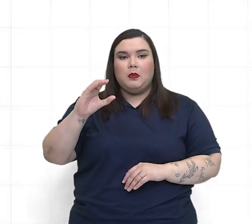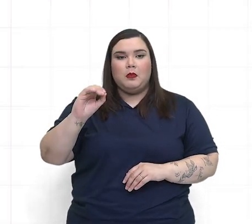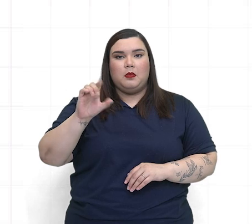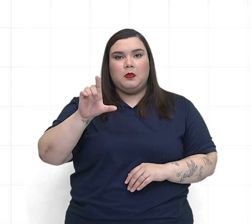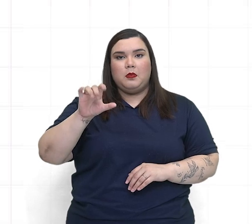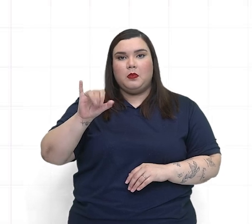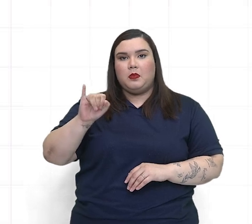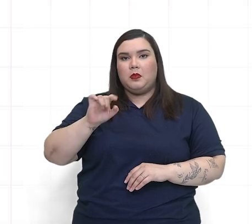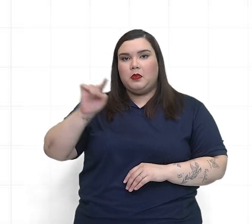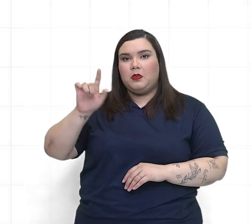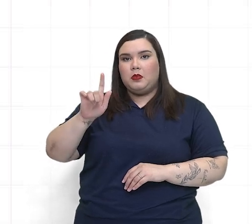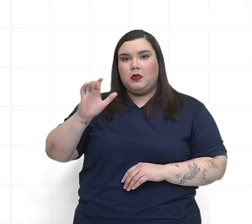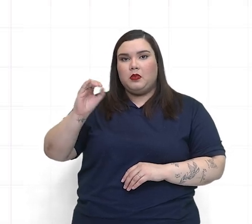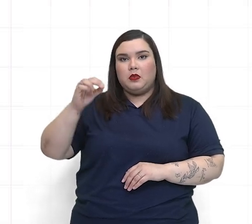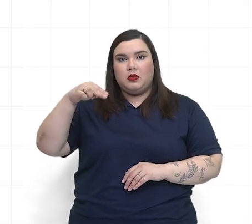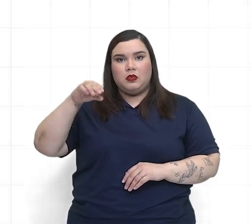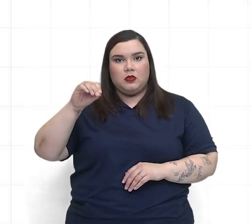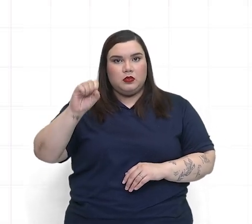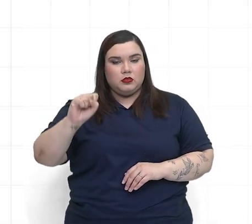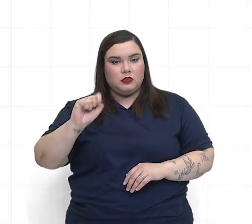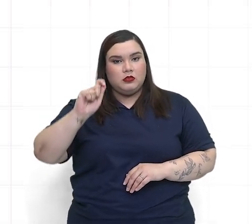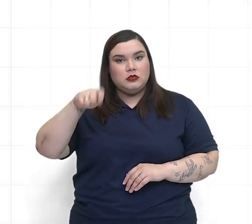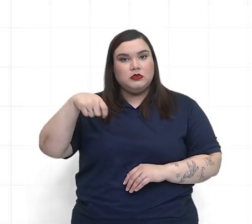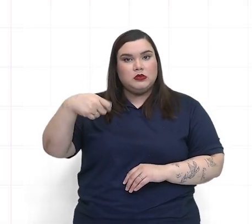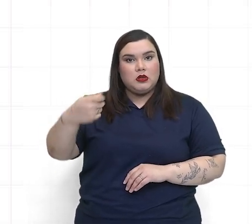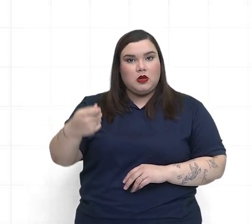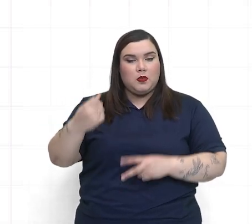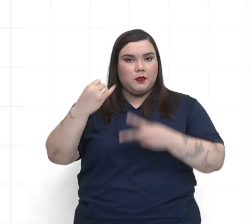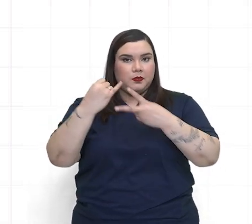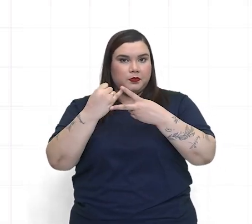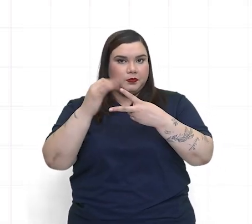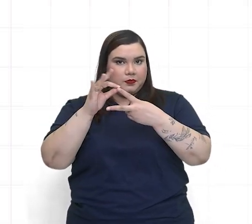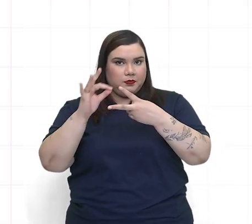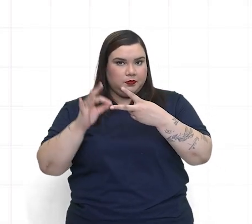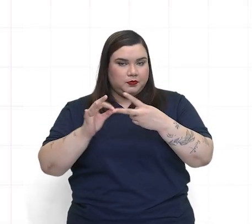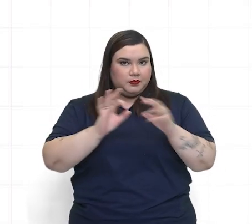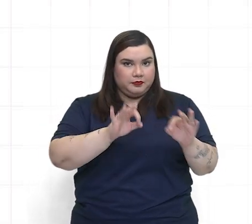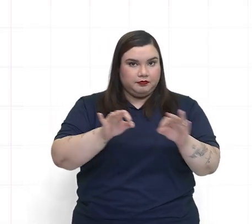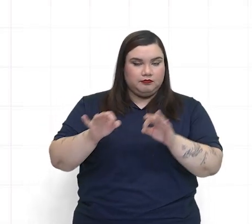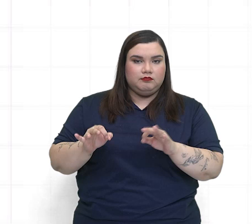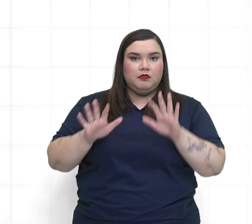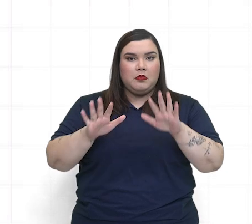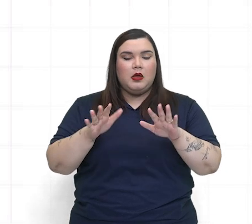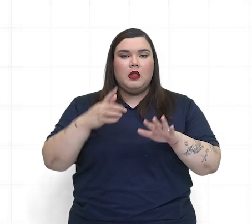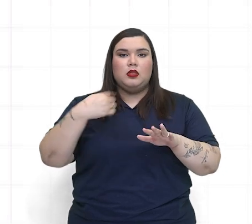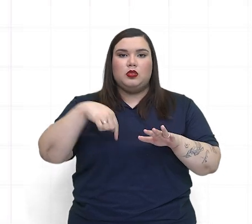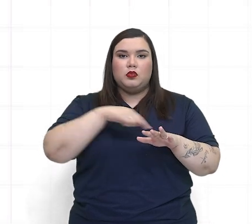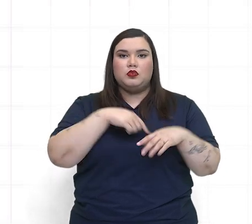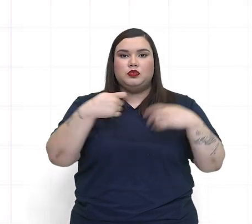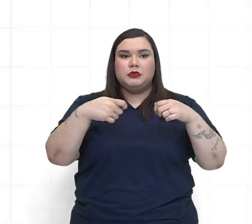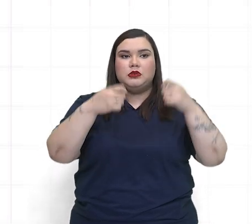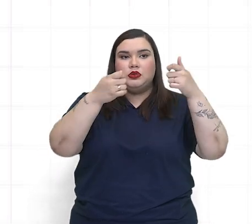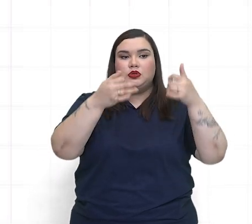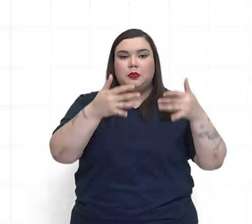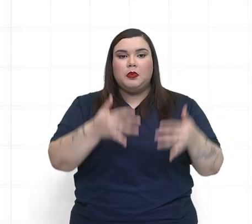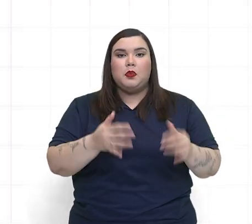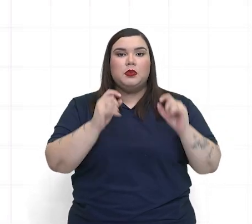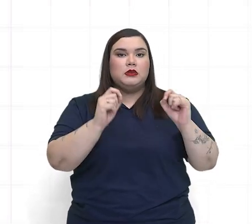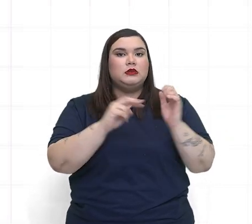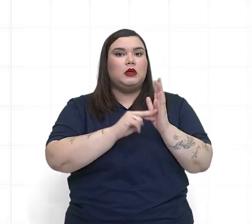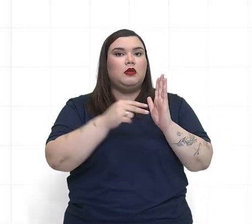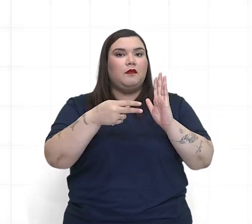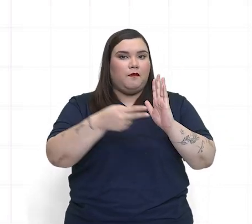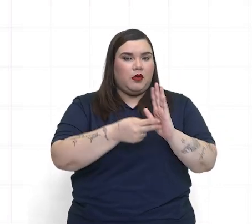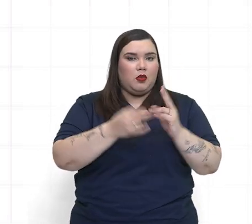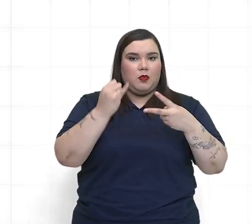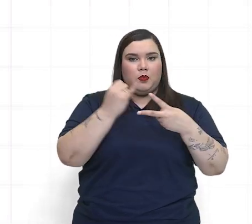Polígonos, então, como é de praxe, né? Sempre definimos o nosso conteúdo para nós sabermos, né, com quem estamos